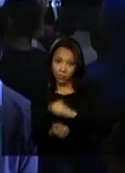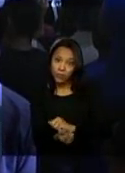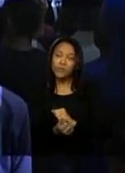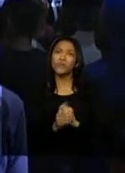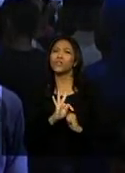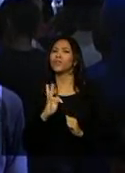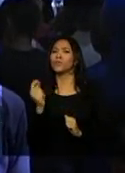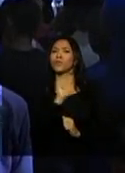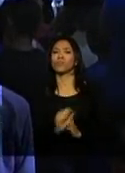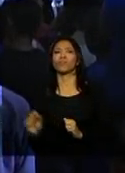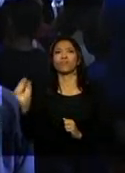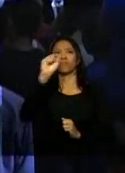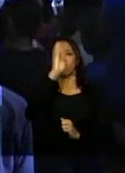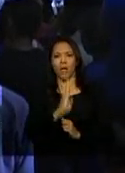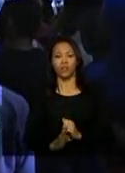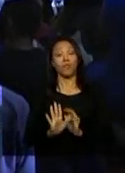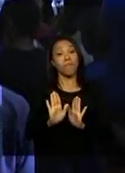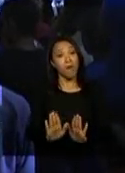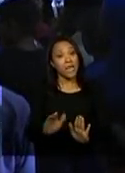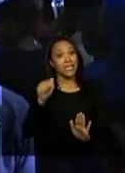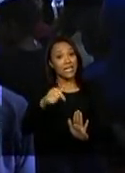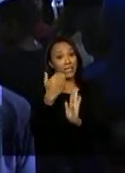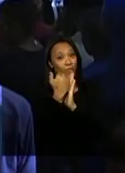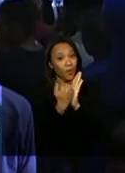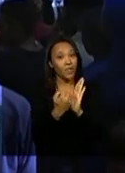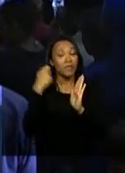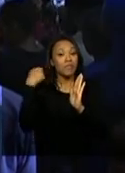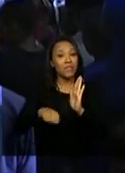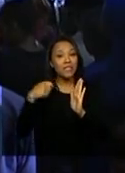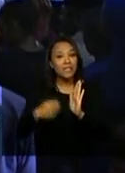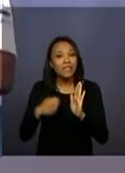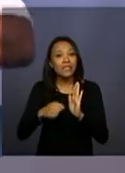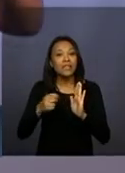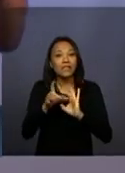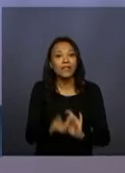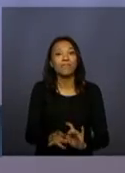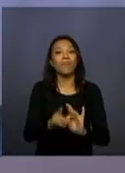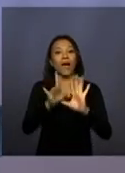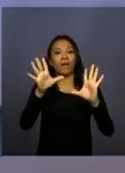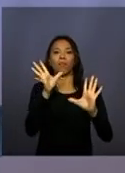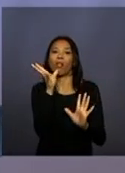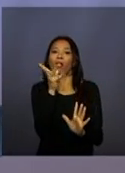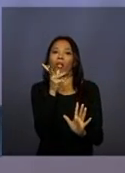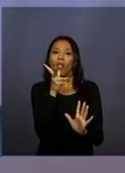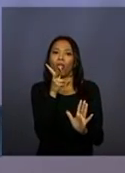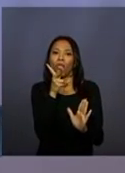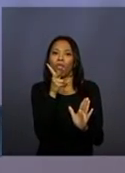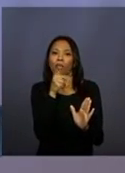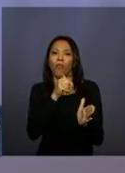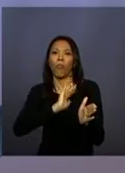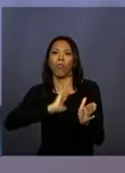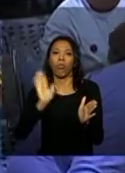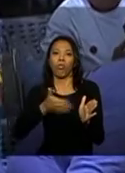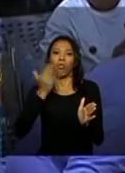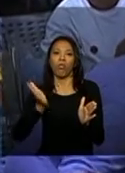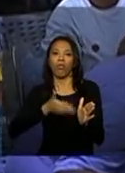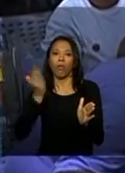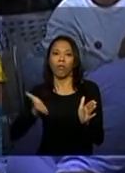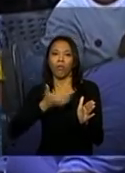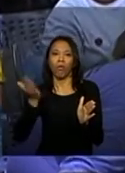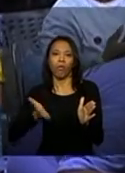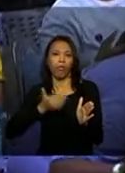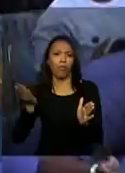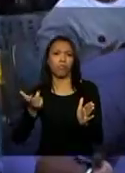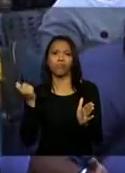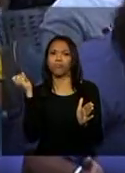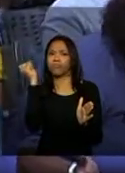3 precisa ser desburocratizado, para os catadores terem acesso de fato. Nós